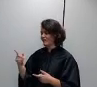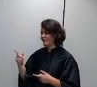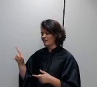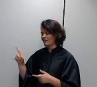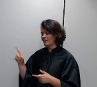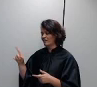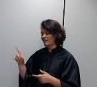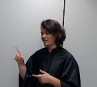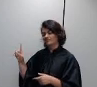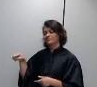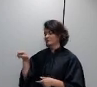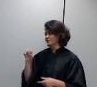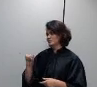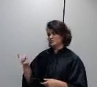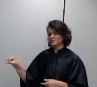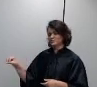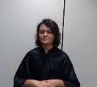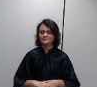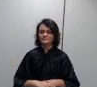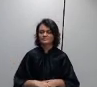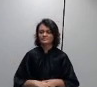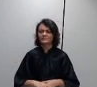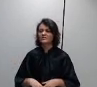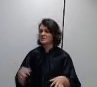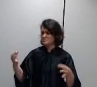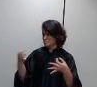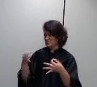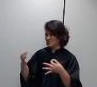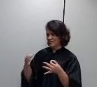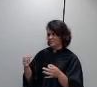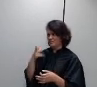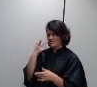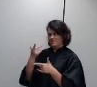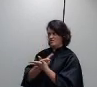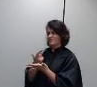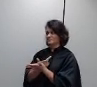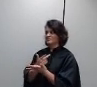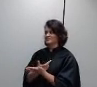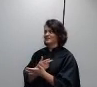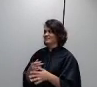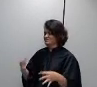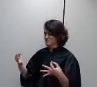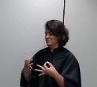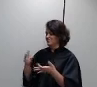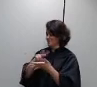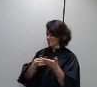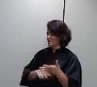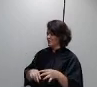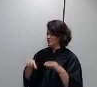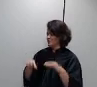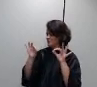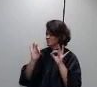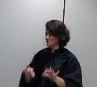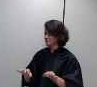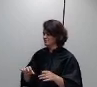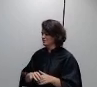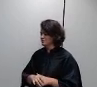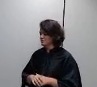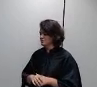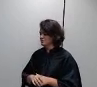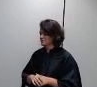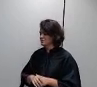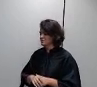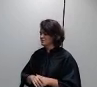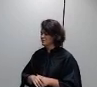é feito por favor a conta vão perfeita não tô vendo a chuva não tô sendo perfeito a leitura que o nosso senhor cerveja que